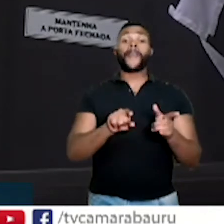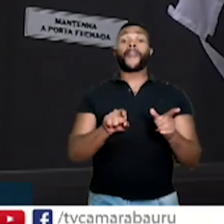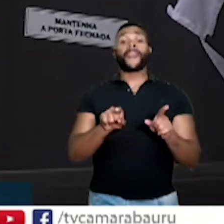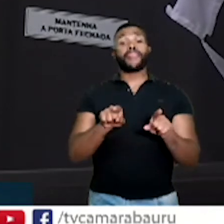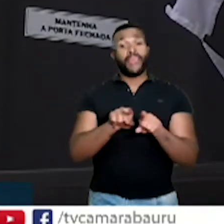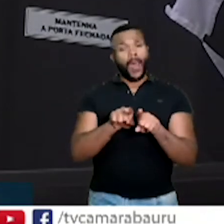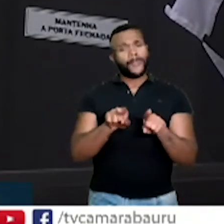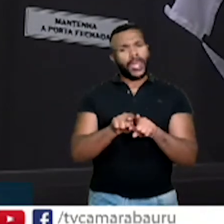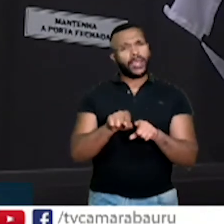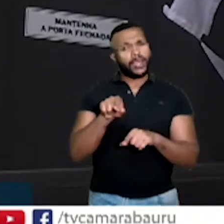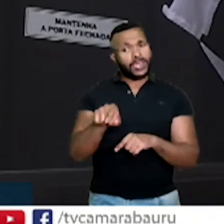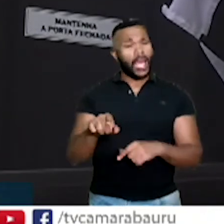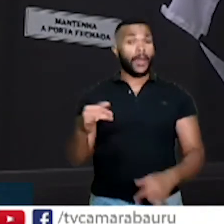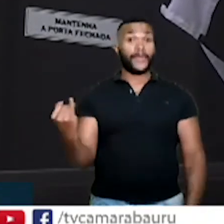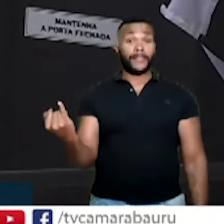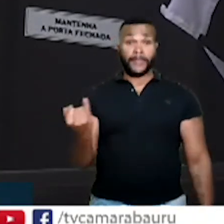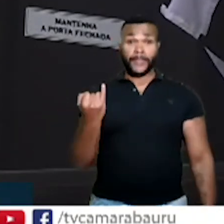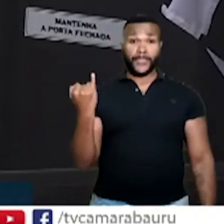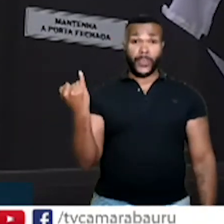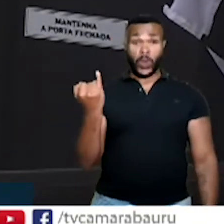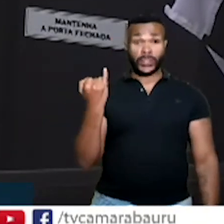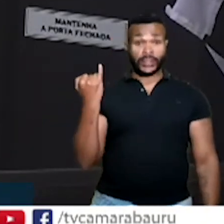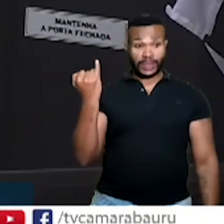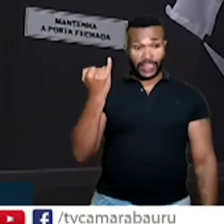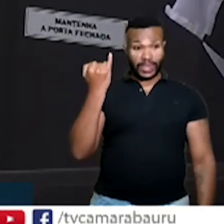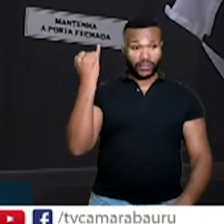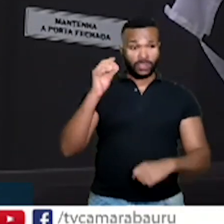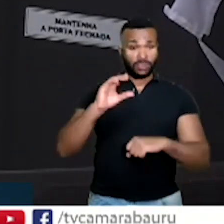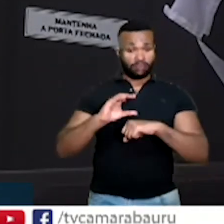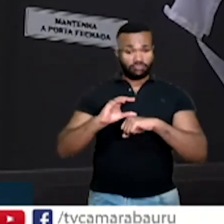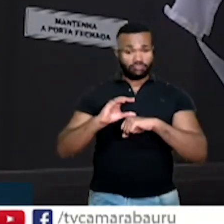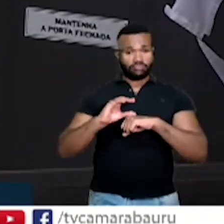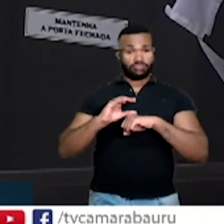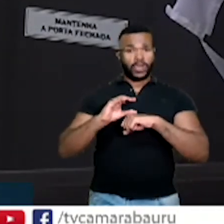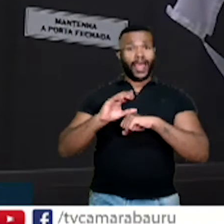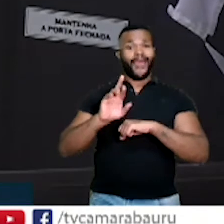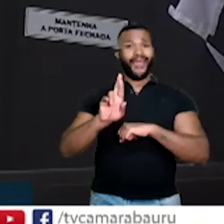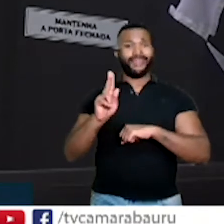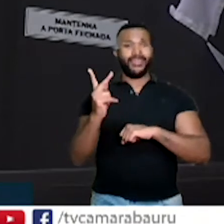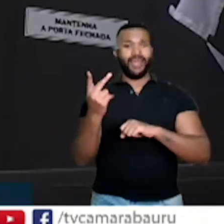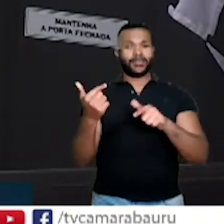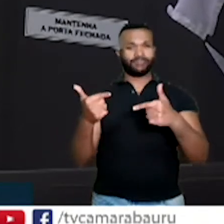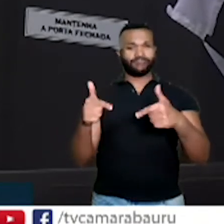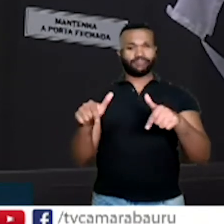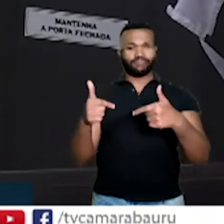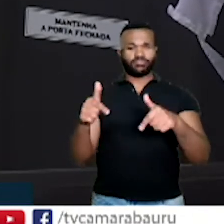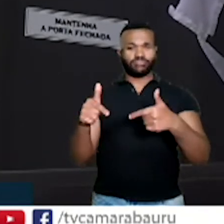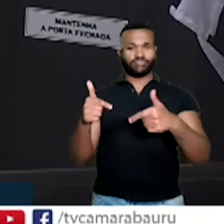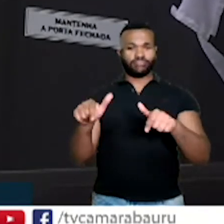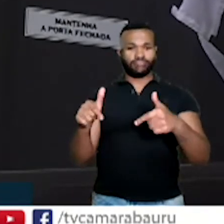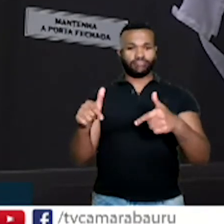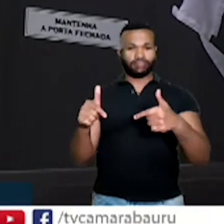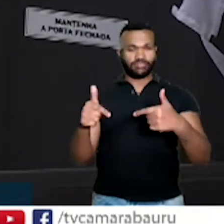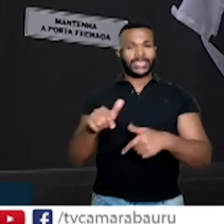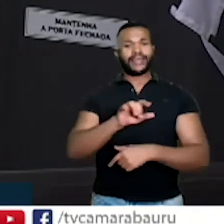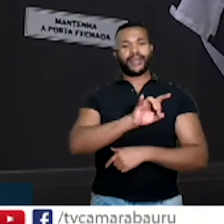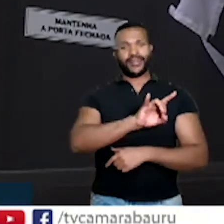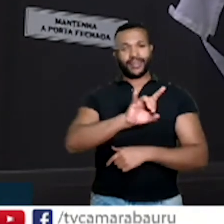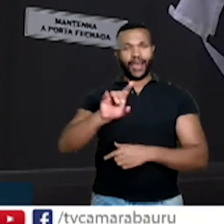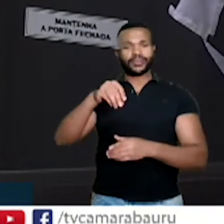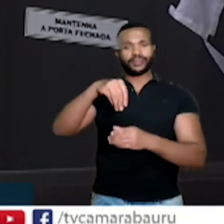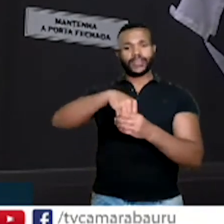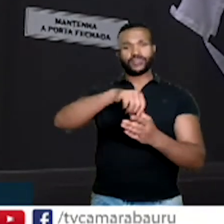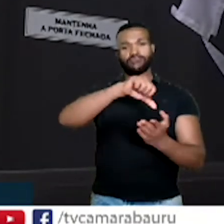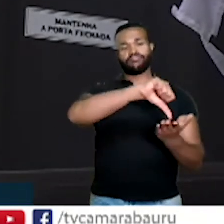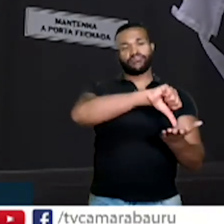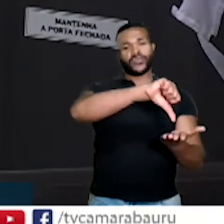bastante importante, a questão dos recursos humanos empregados em cada um desses polos.